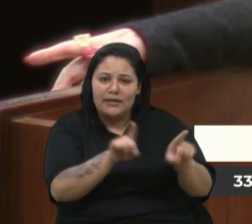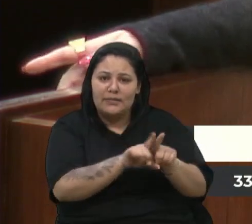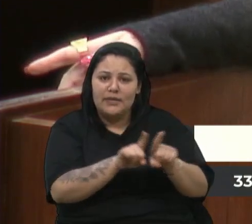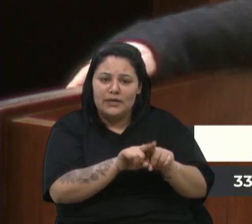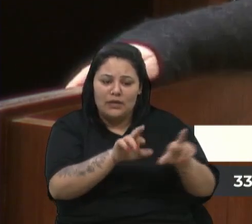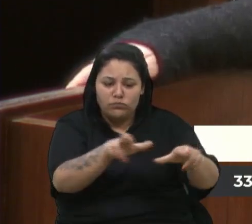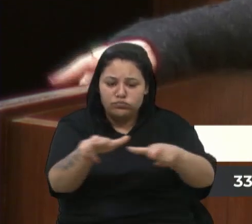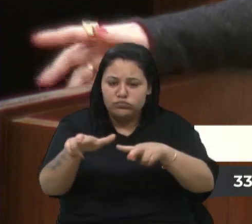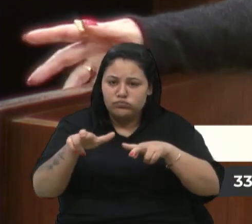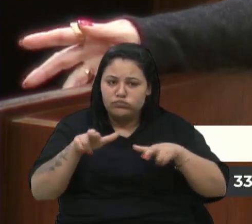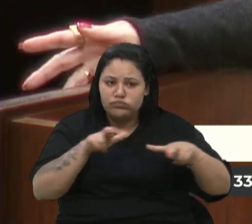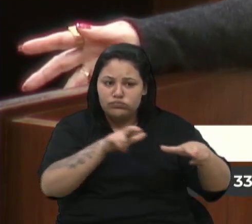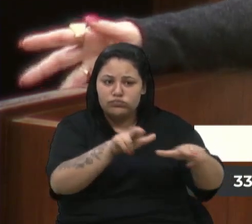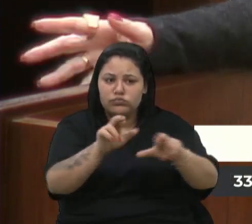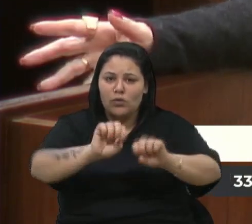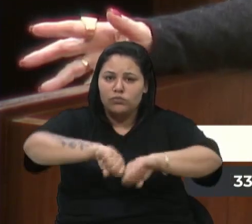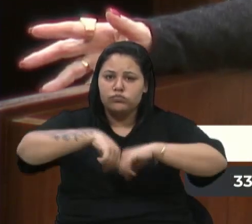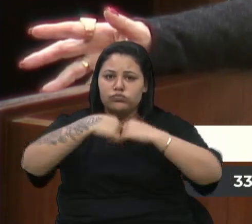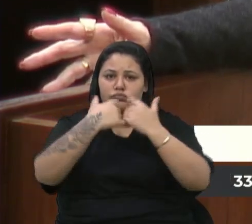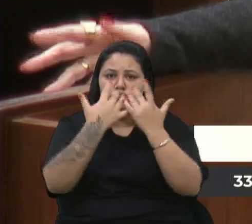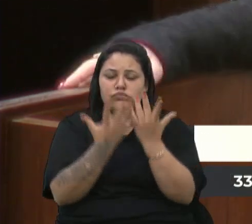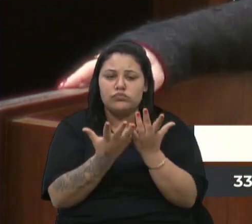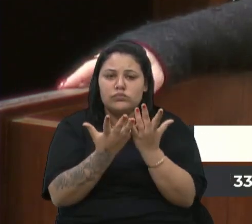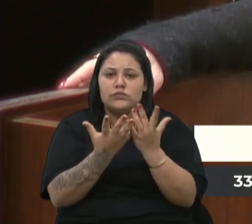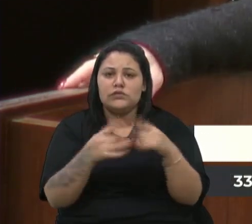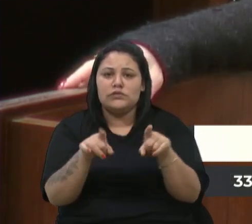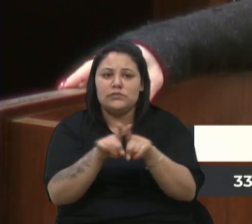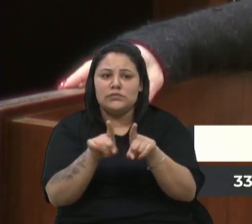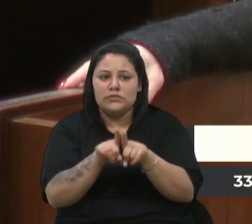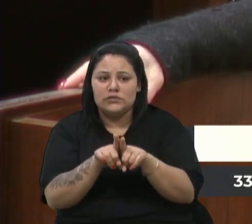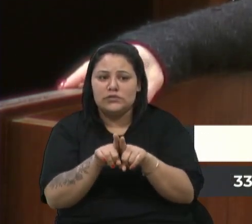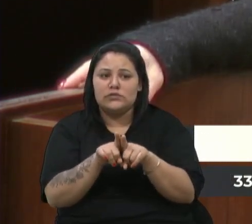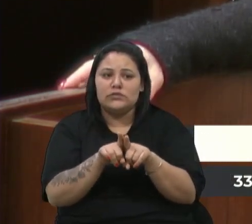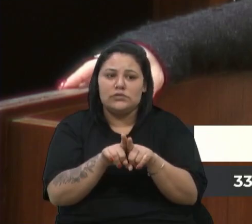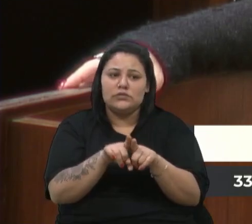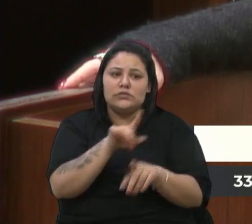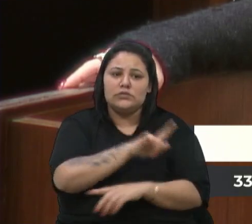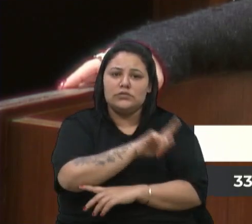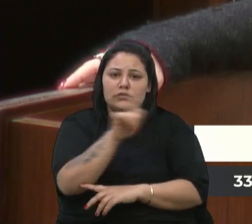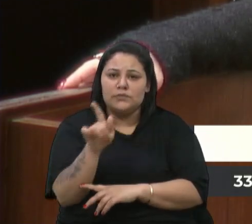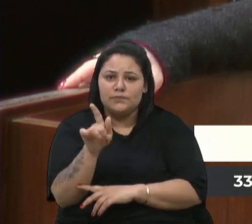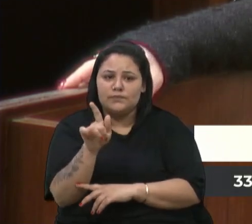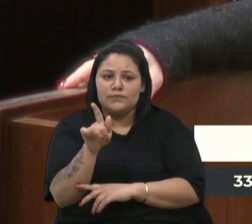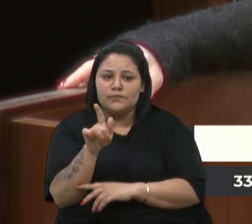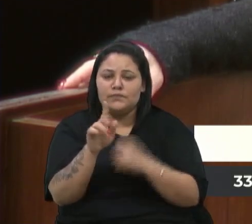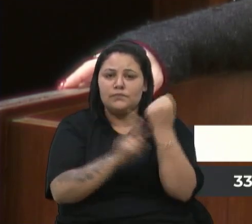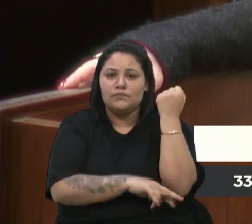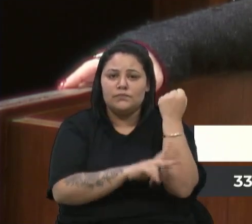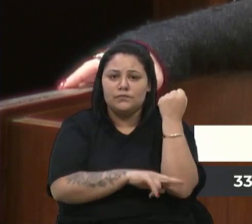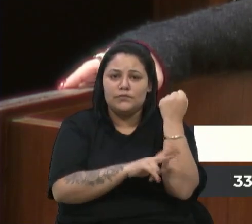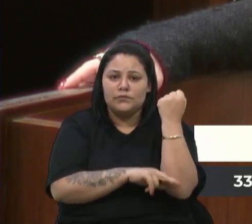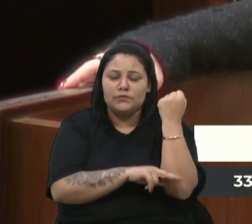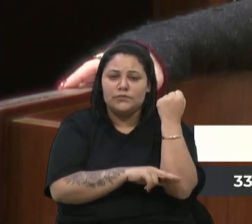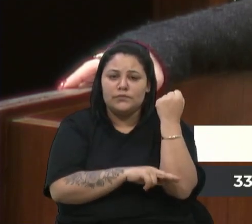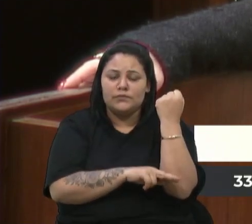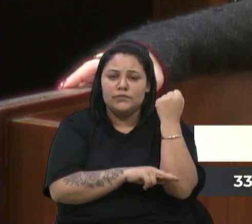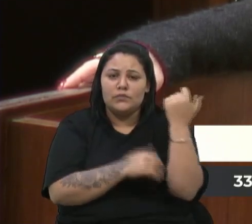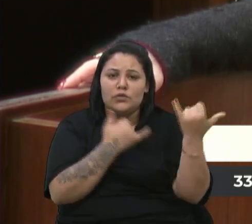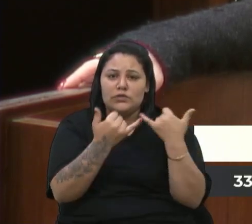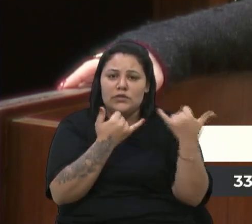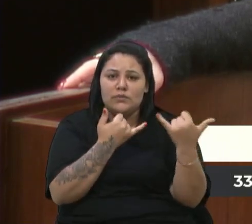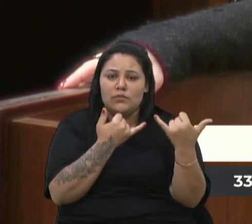das Hortênsias, pega Gramado, Canela, com a região dos Campos de Cima da Serra, por exemplo,